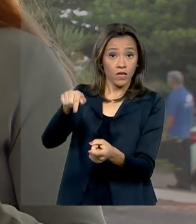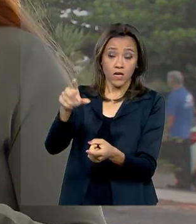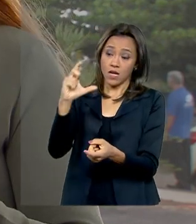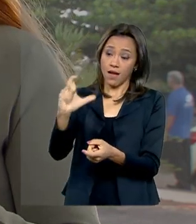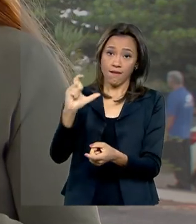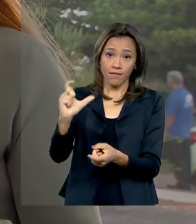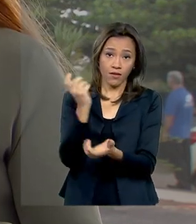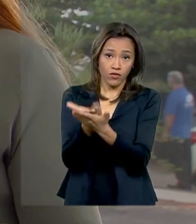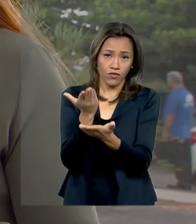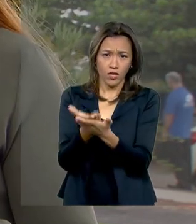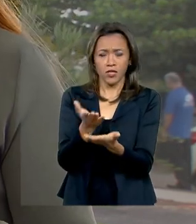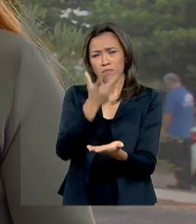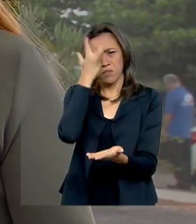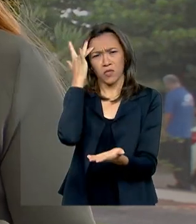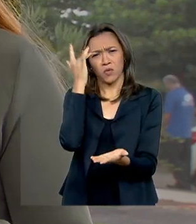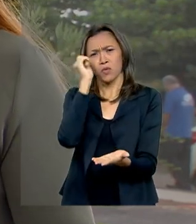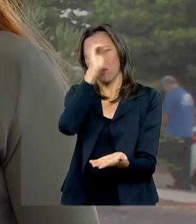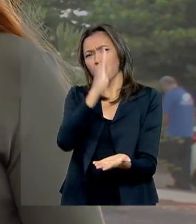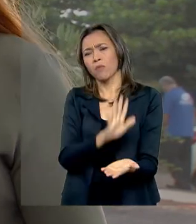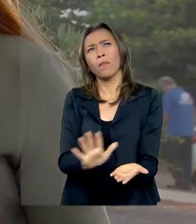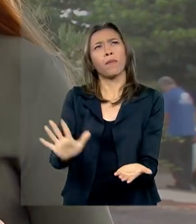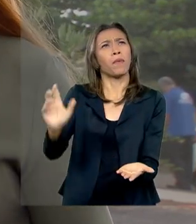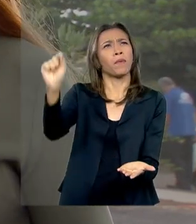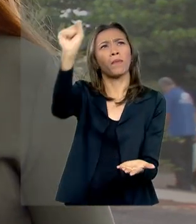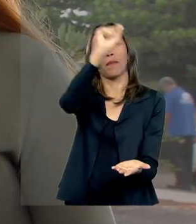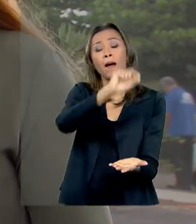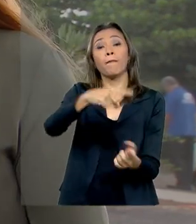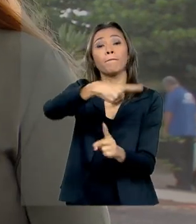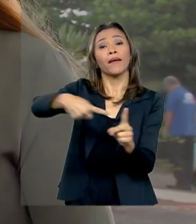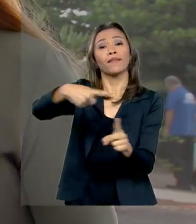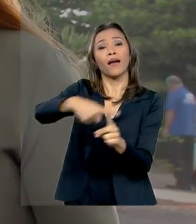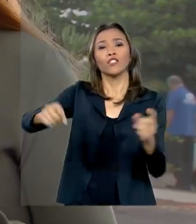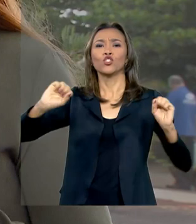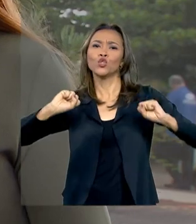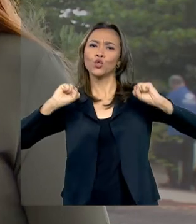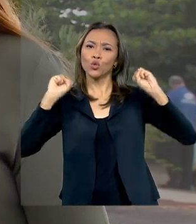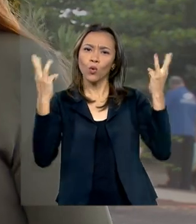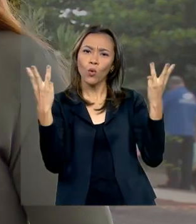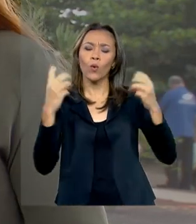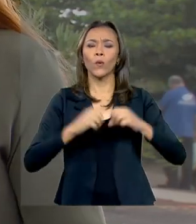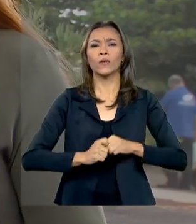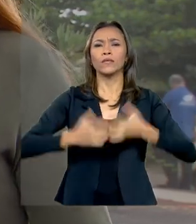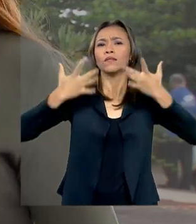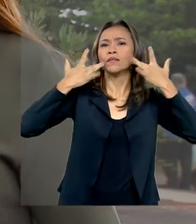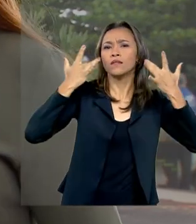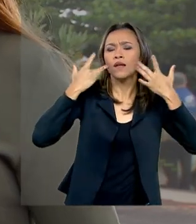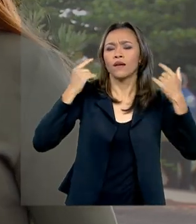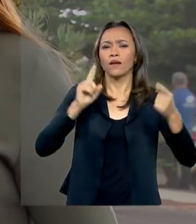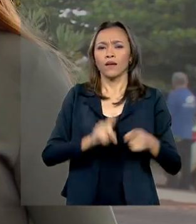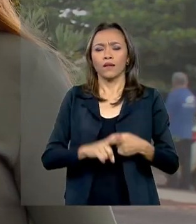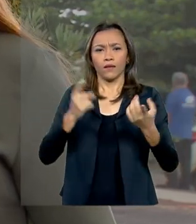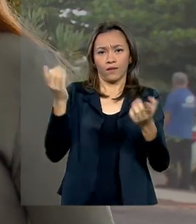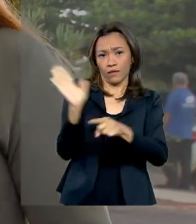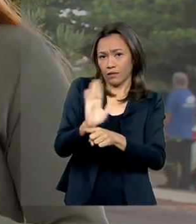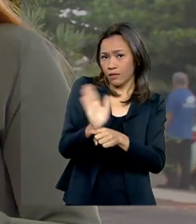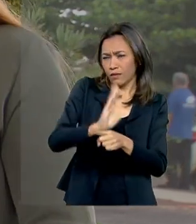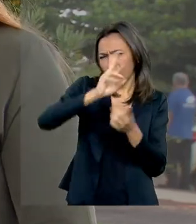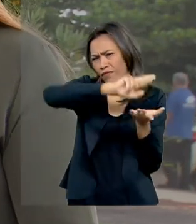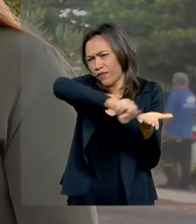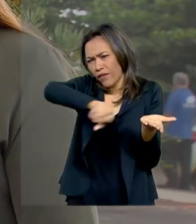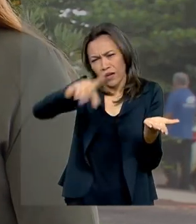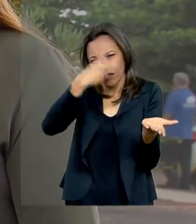estudantes de todo o país poderão pagar meia entrada em shows, cinema e teatro e outros eventos culturais.